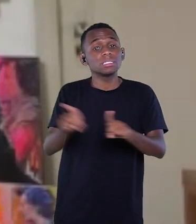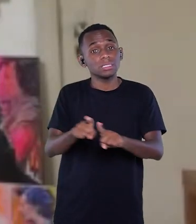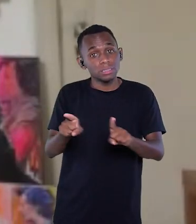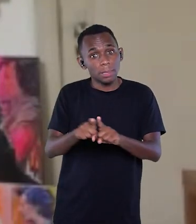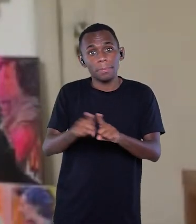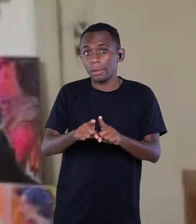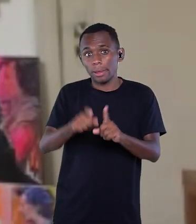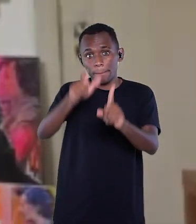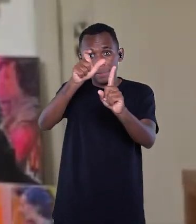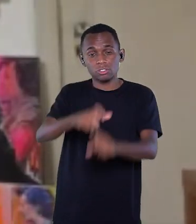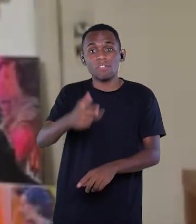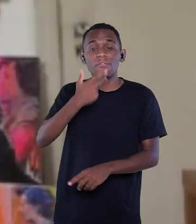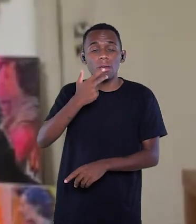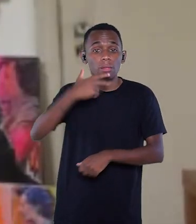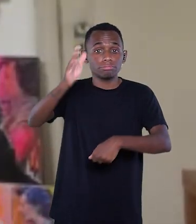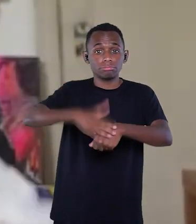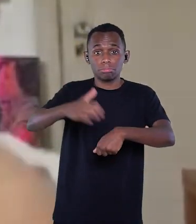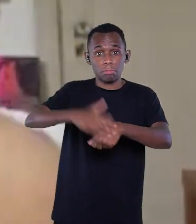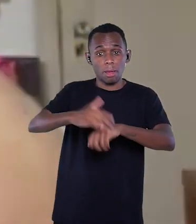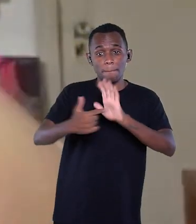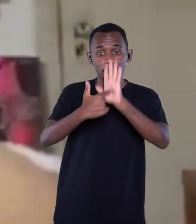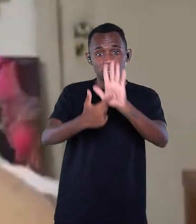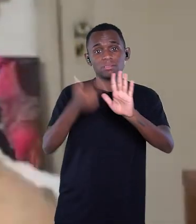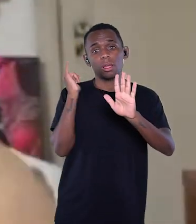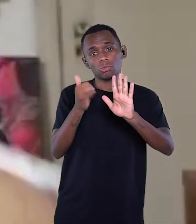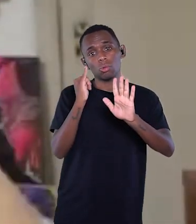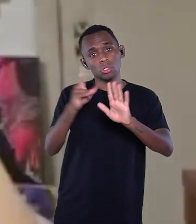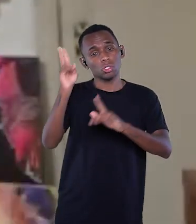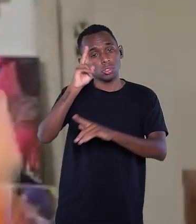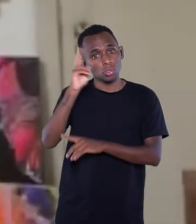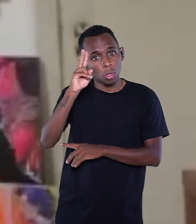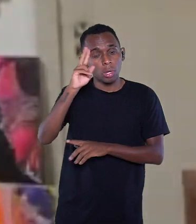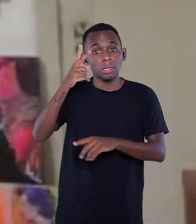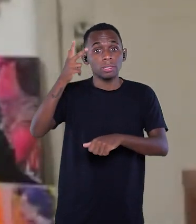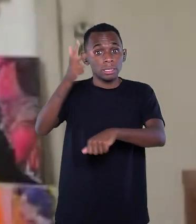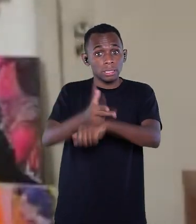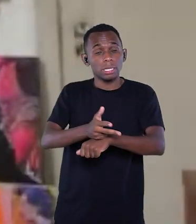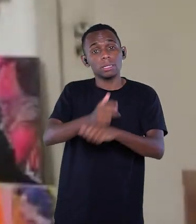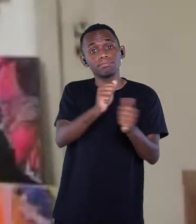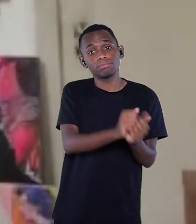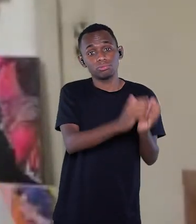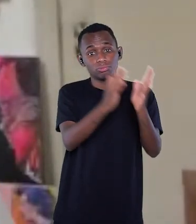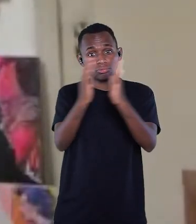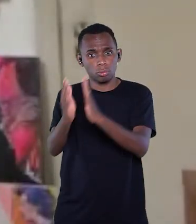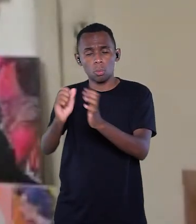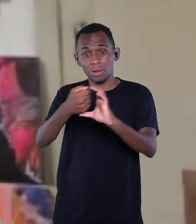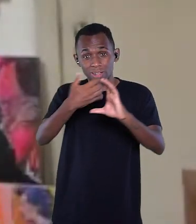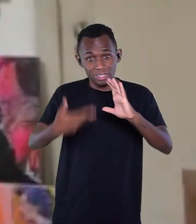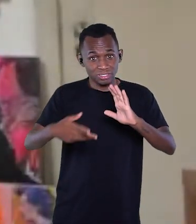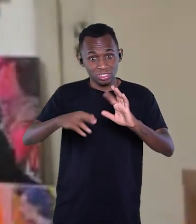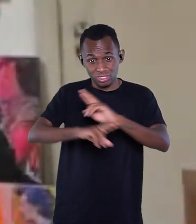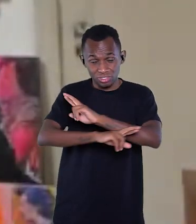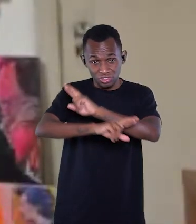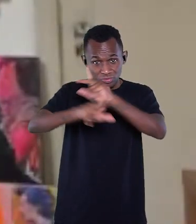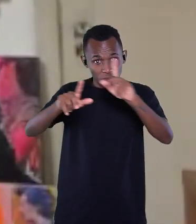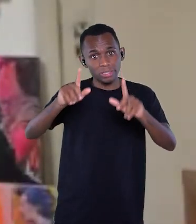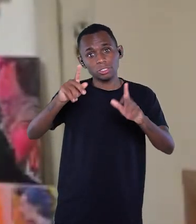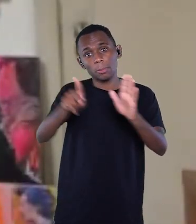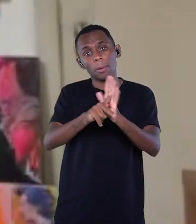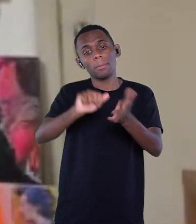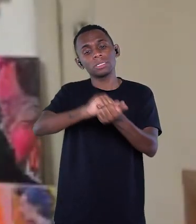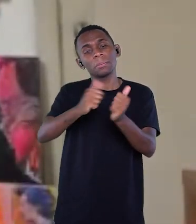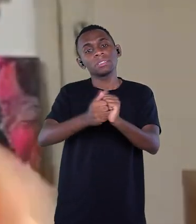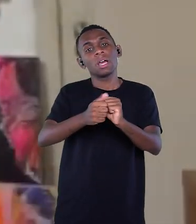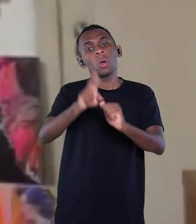alguém que fala sobre a própria história, assim, faz um documentário num formato que não é tradicional, que é os quadrinhos,